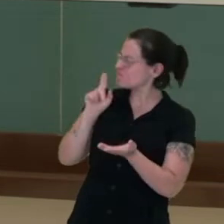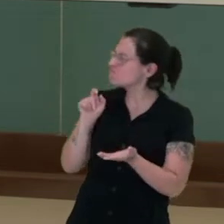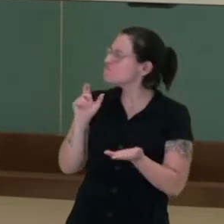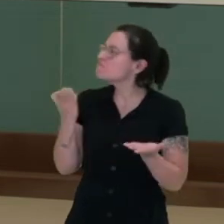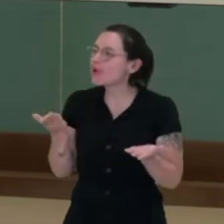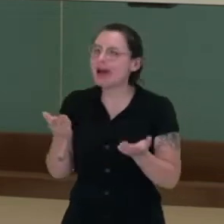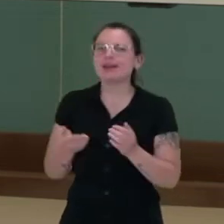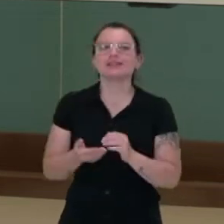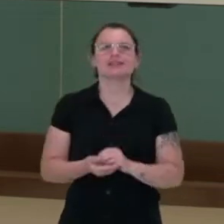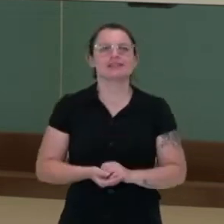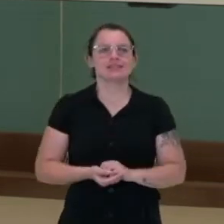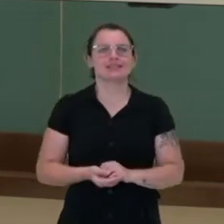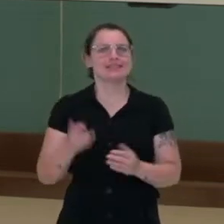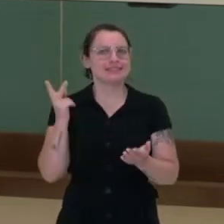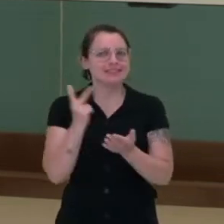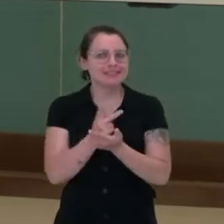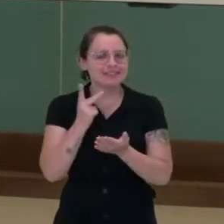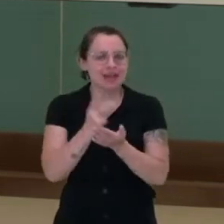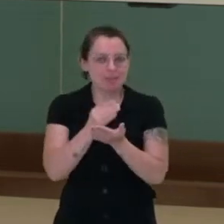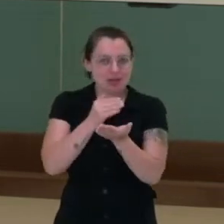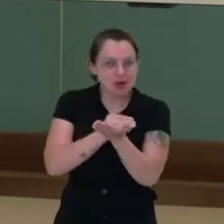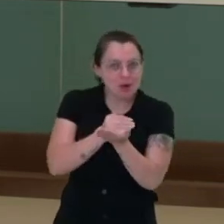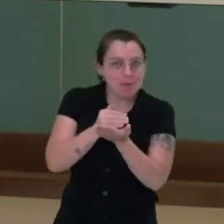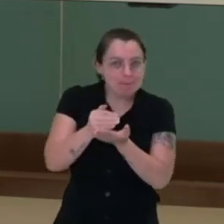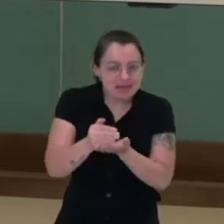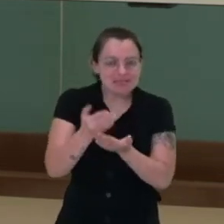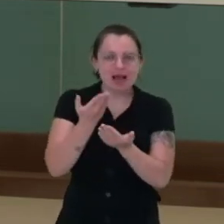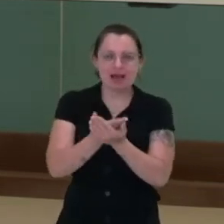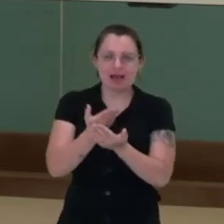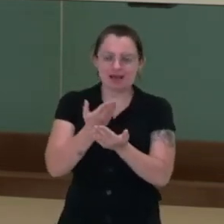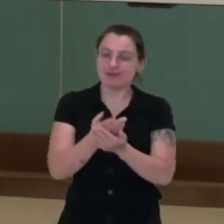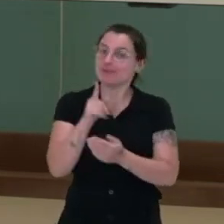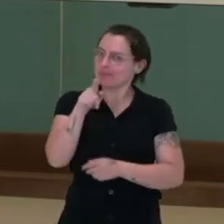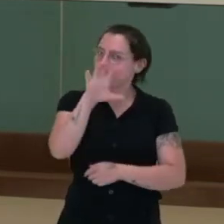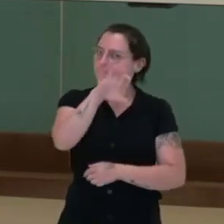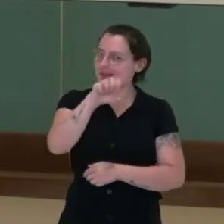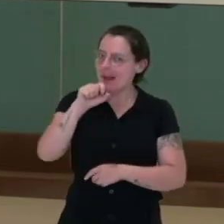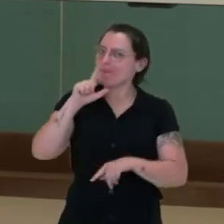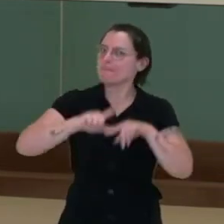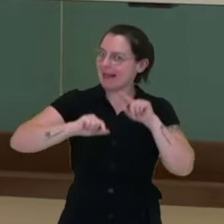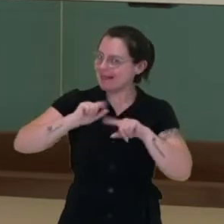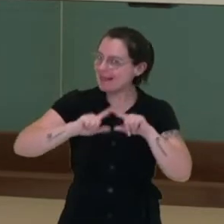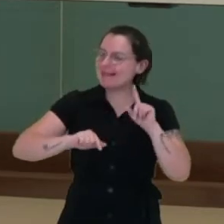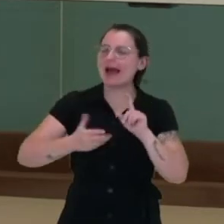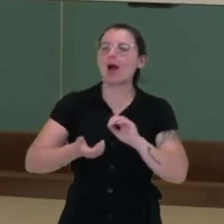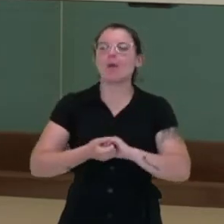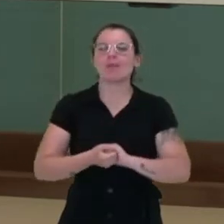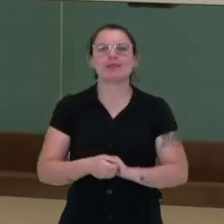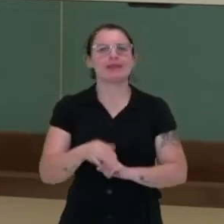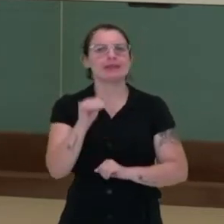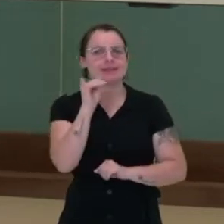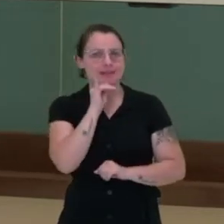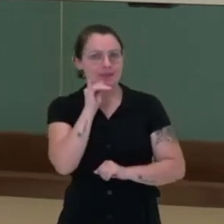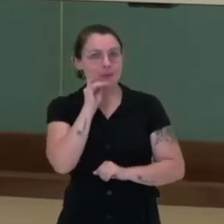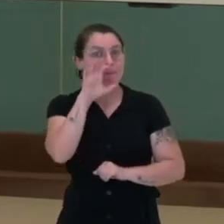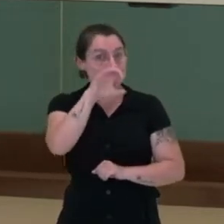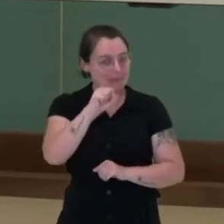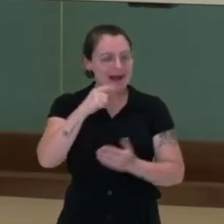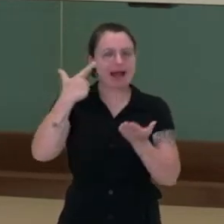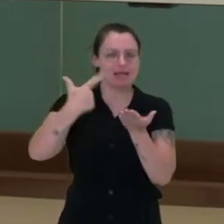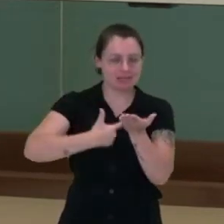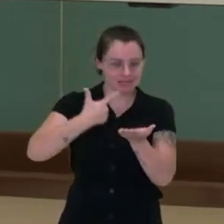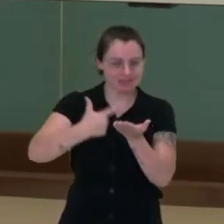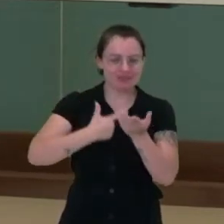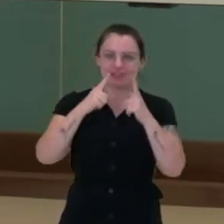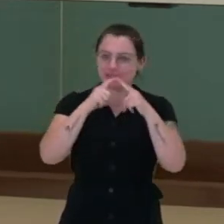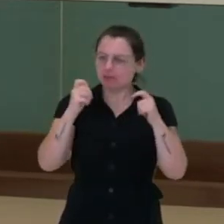começar a aula de ciências, você vai ter alguns materiais em mãos. Se possível, o seu livro de ciências.